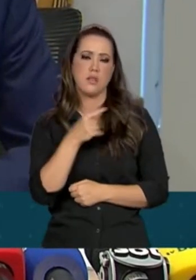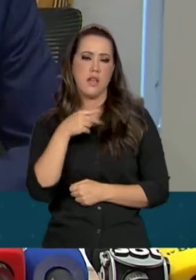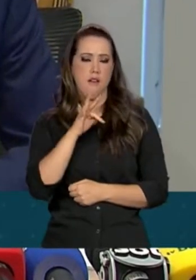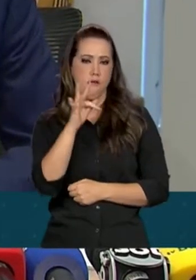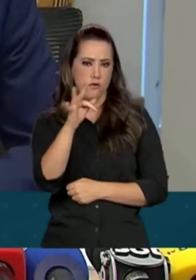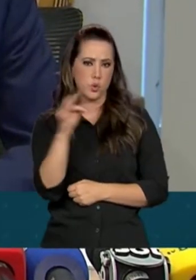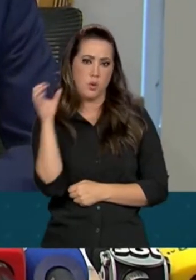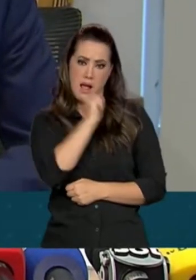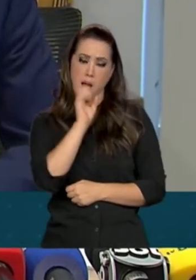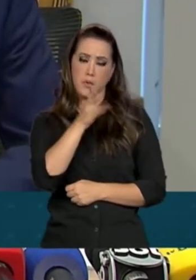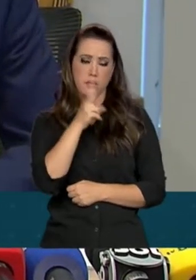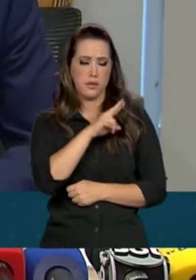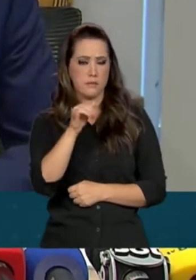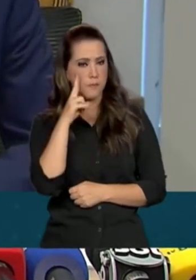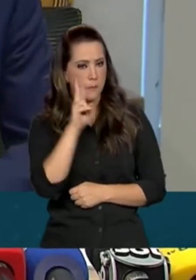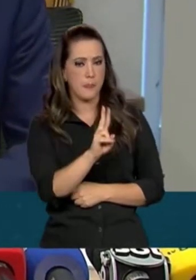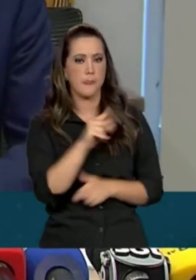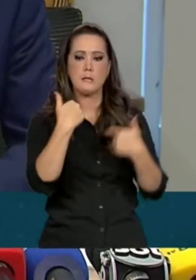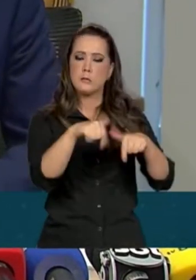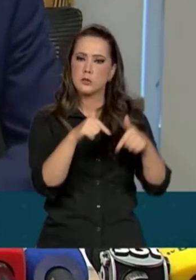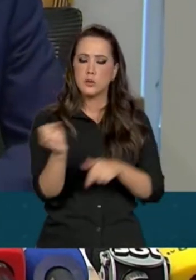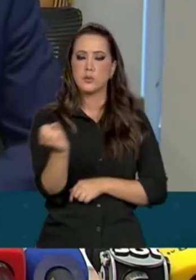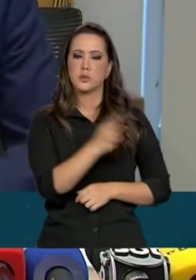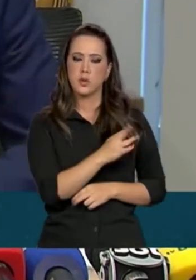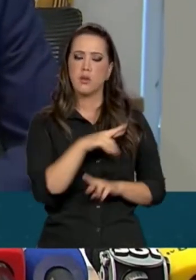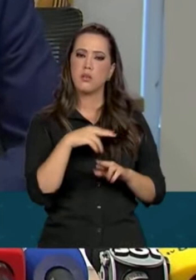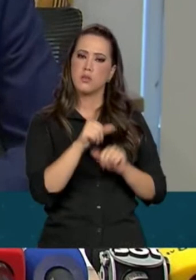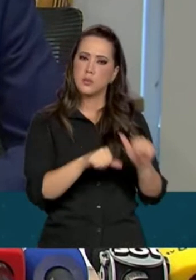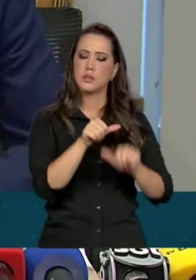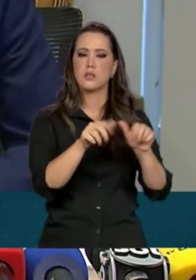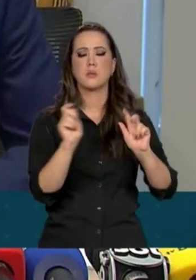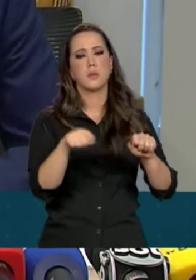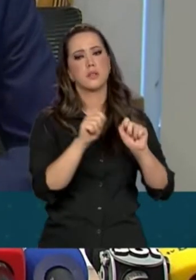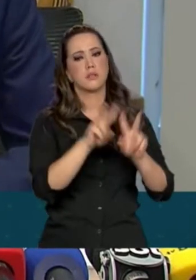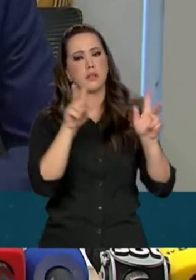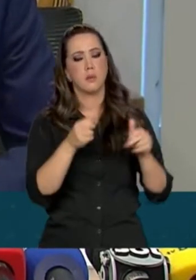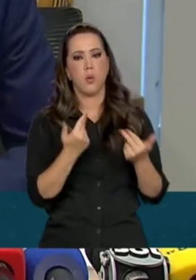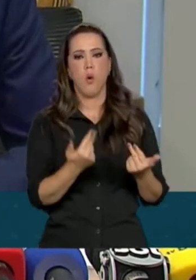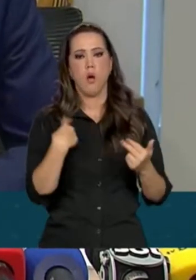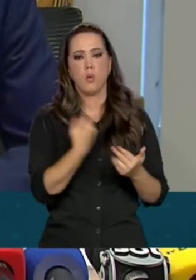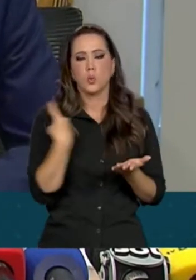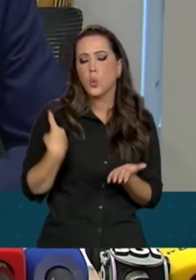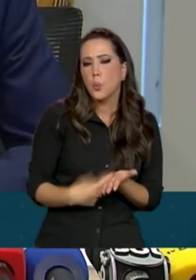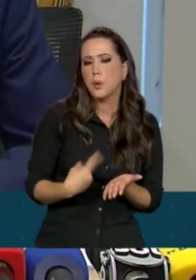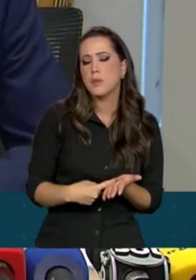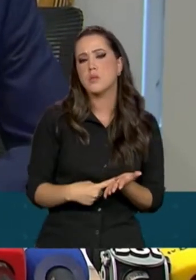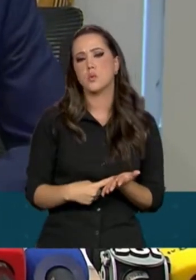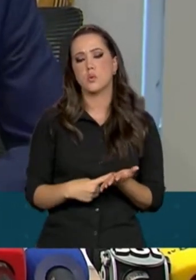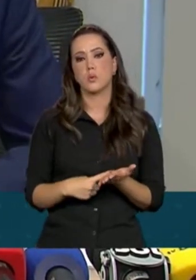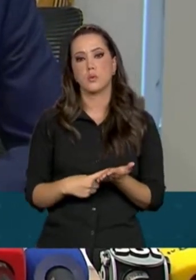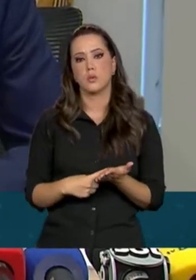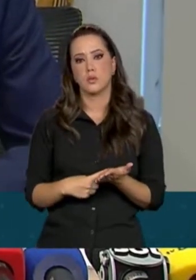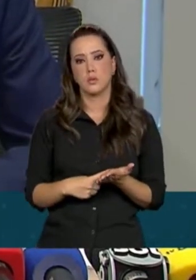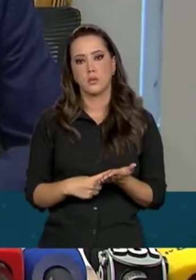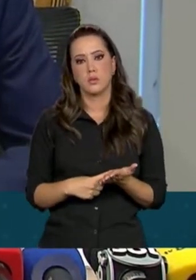novo nível de atividade, uma renovação, se pudermos chamar assim, do compromisso